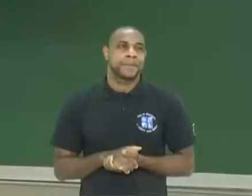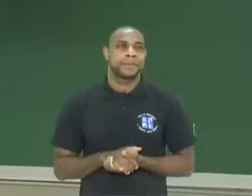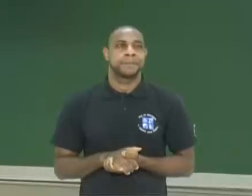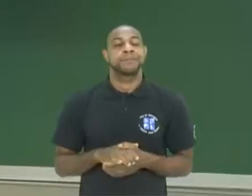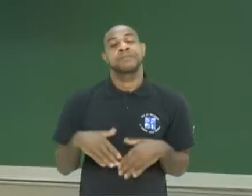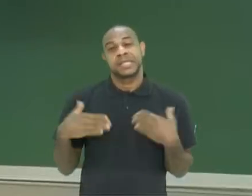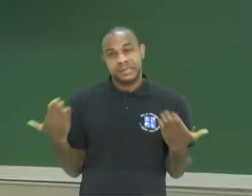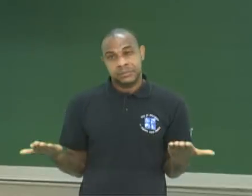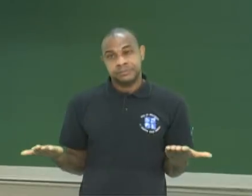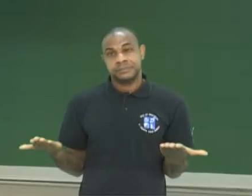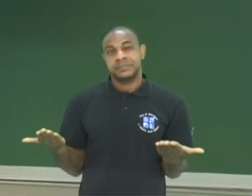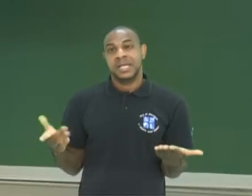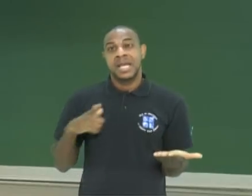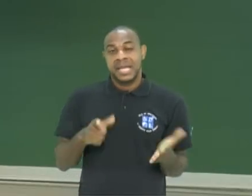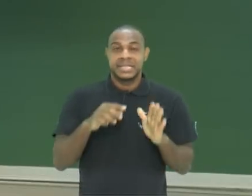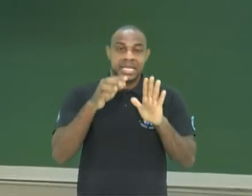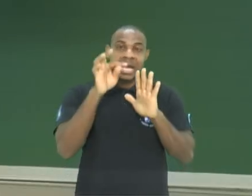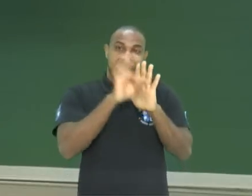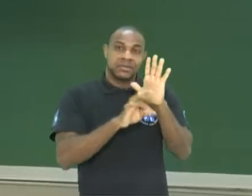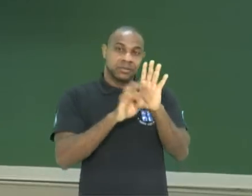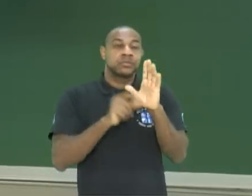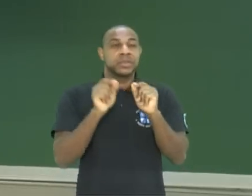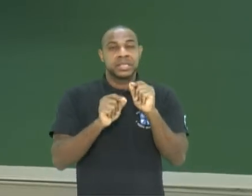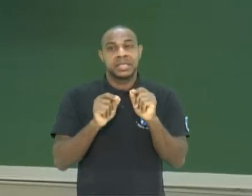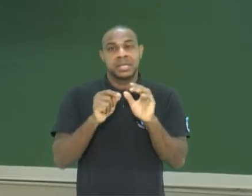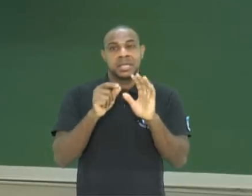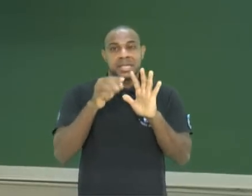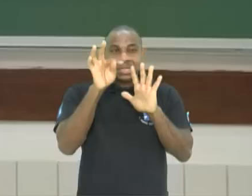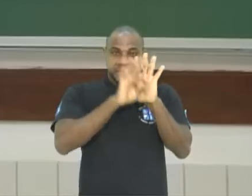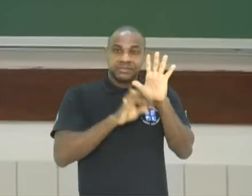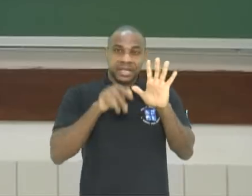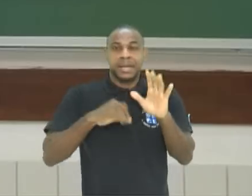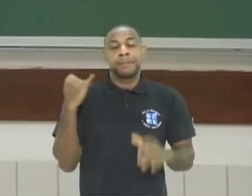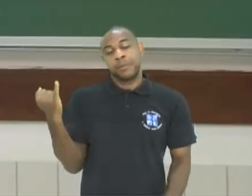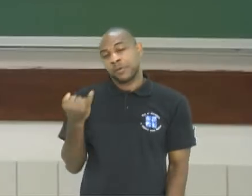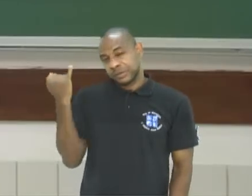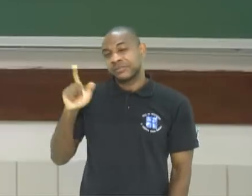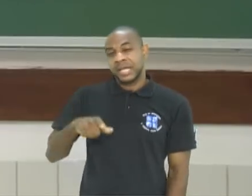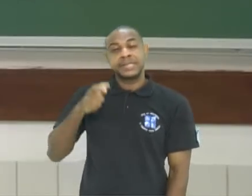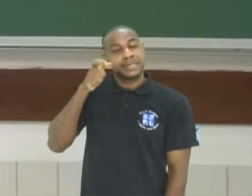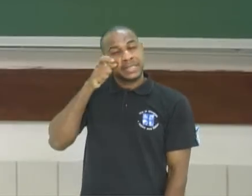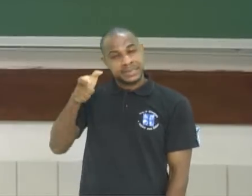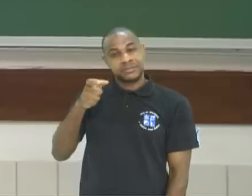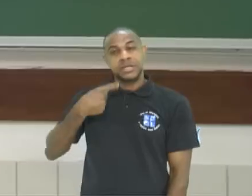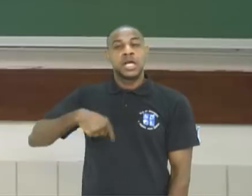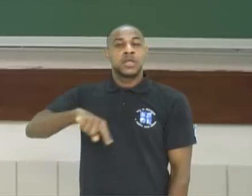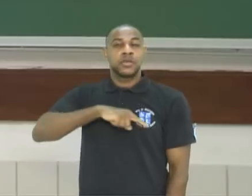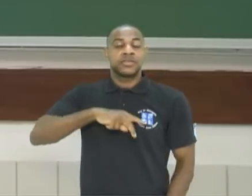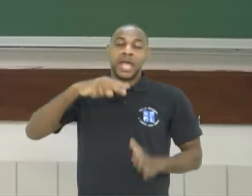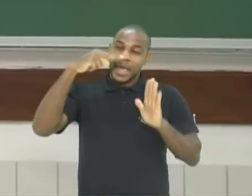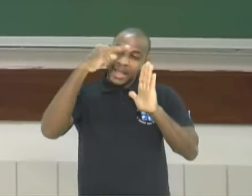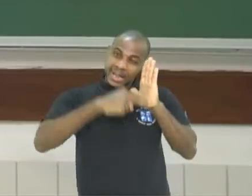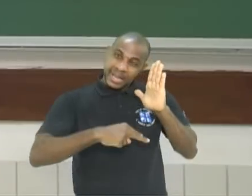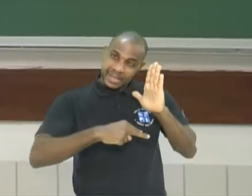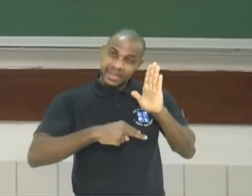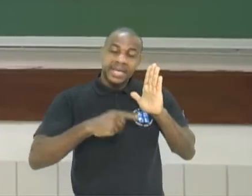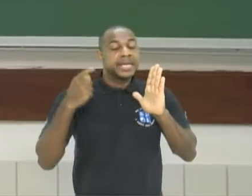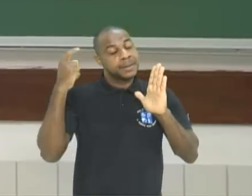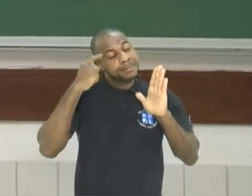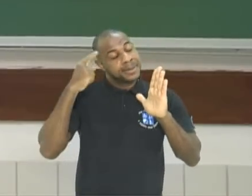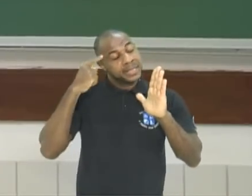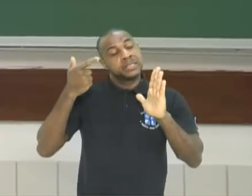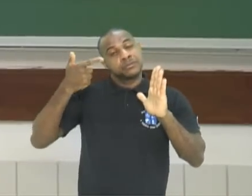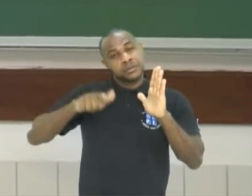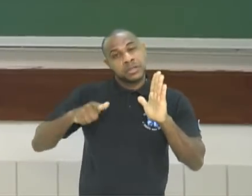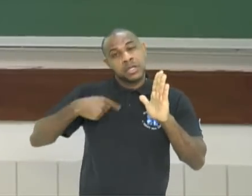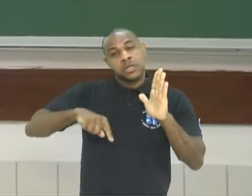não. Então, esse artigo é muito importante, até muito interessante que a gente releia esse artigo e repense